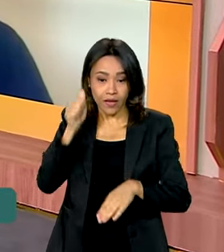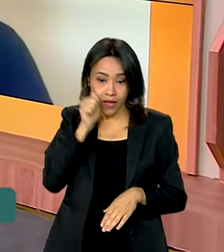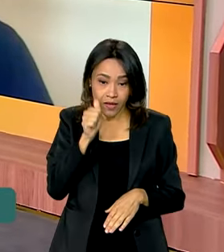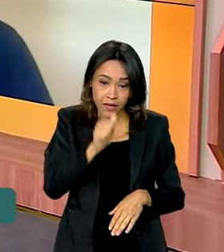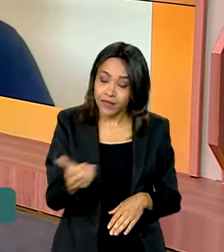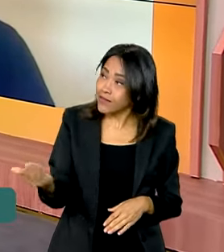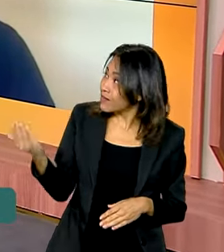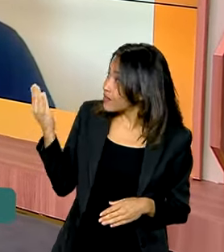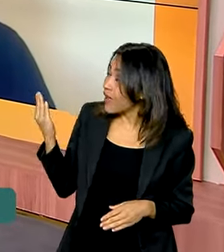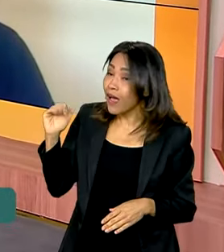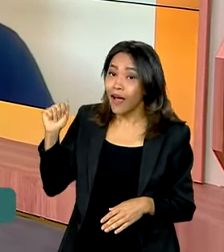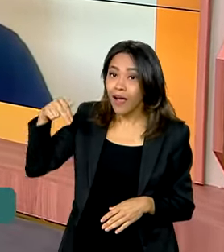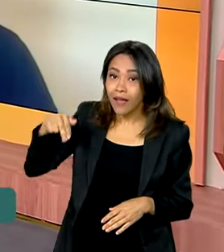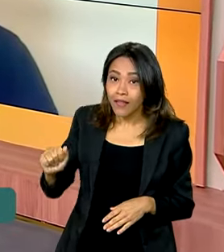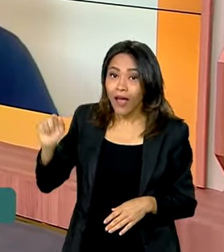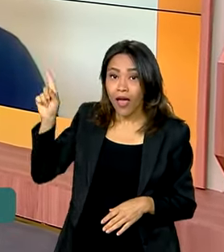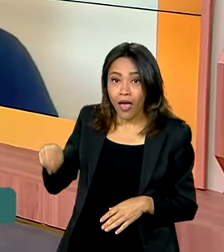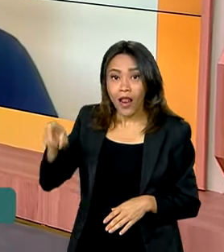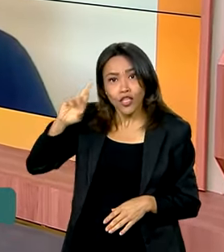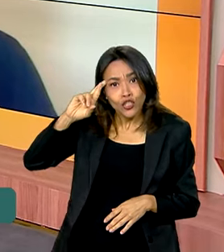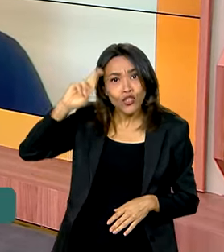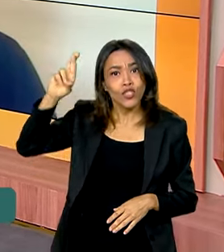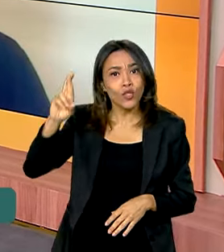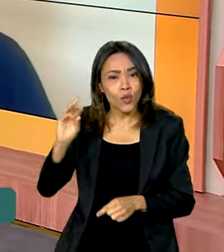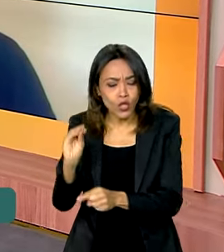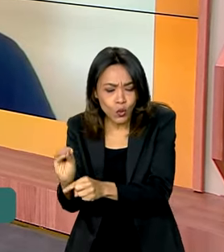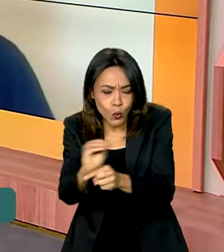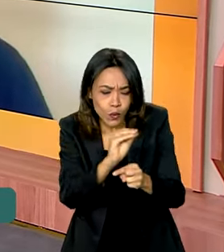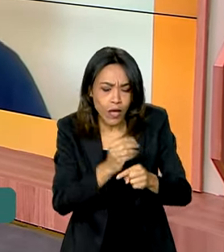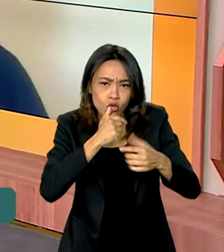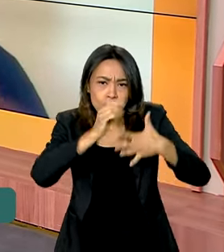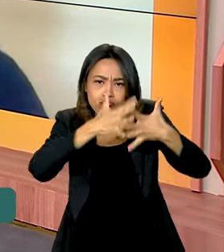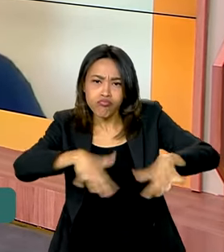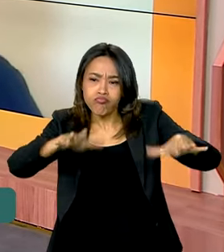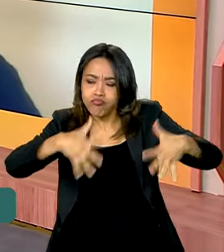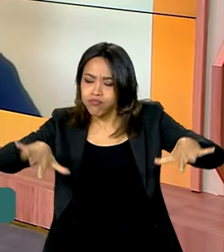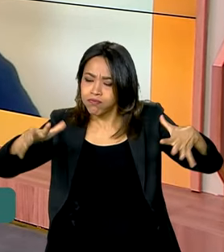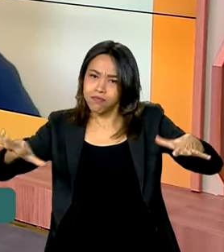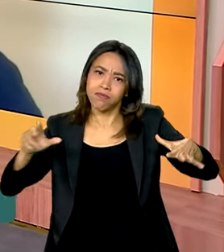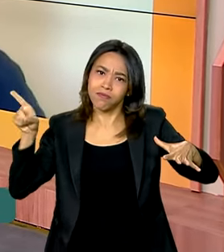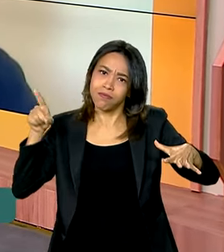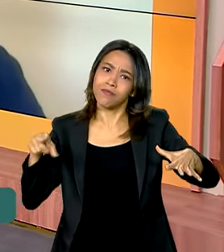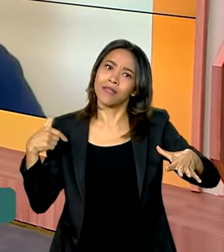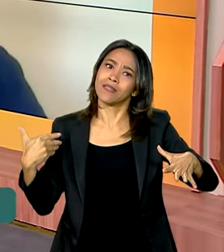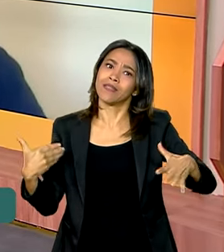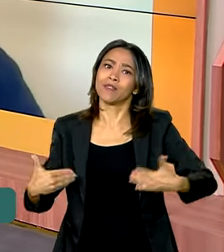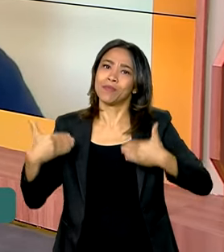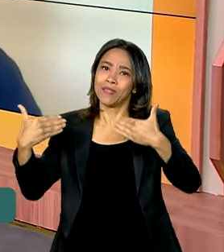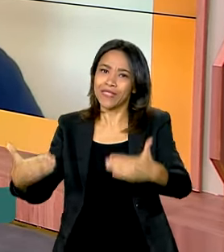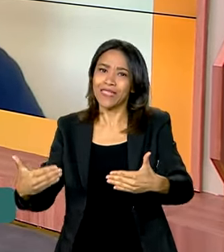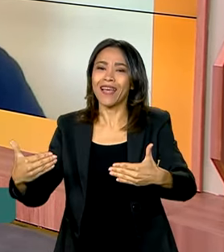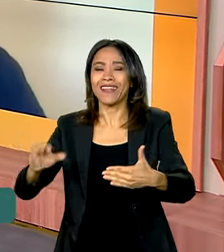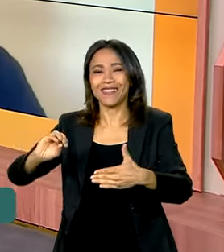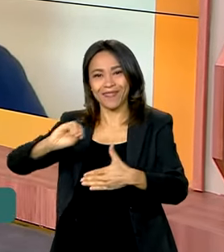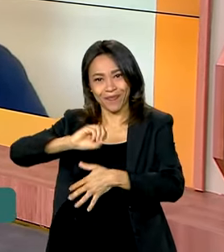Prates, que é diretora de Oceano e Gestão Costeira do Ministério do Meio Ambiente e Mudança do Clima. Muito obrigada por